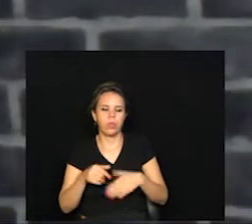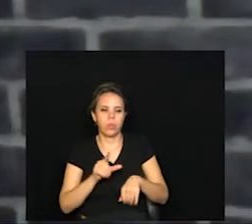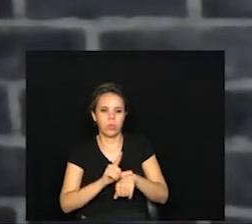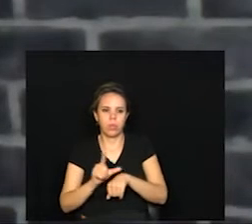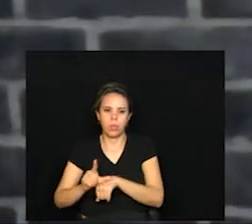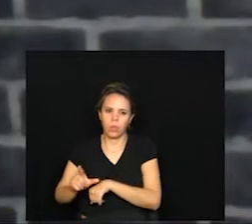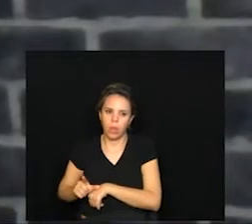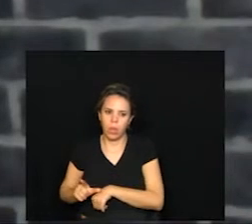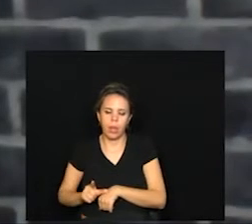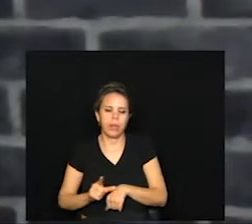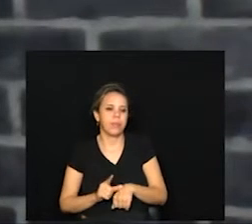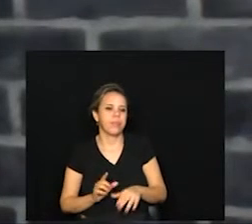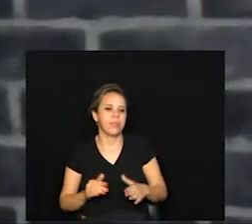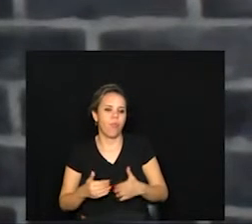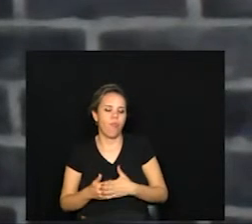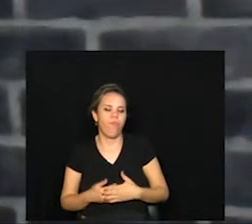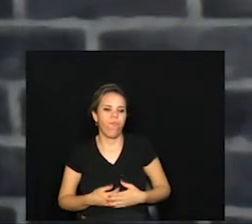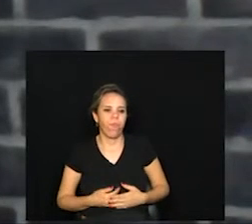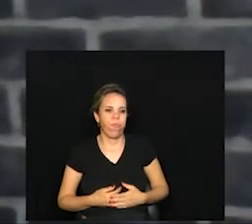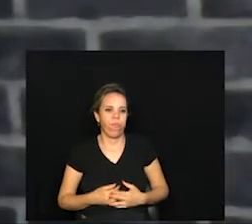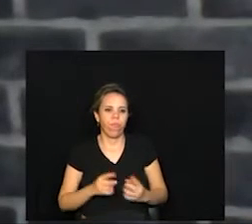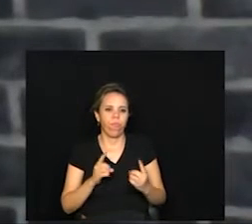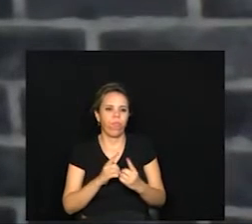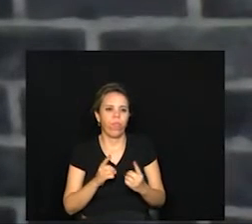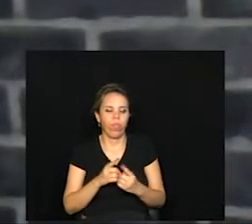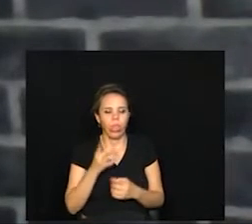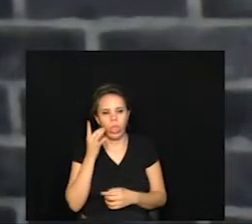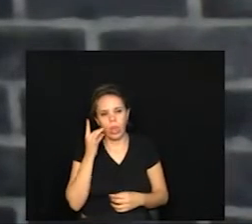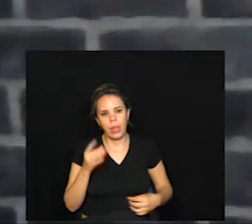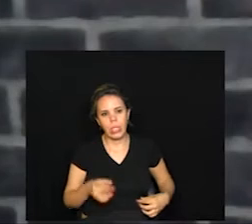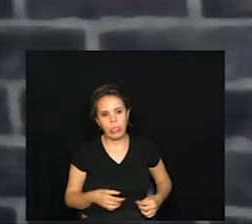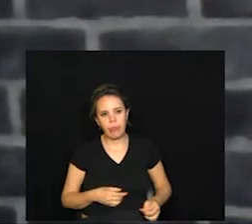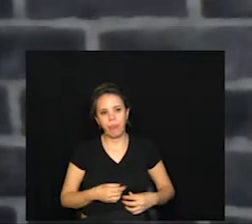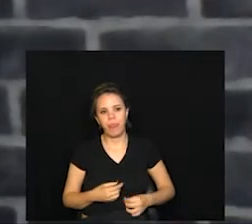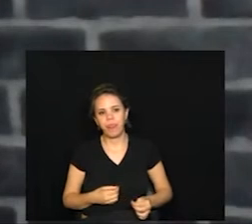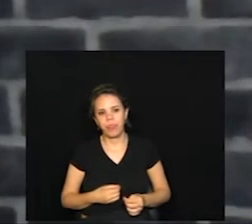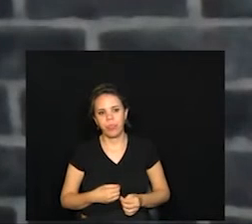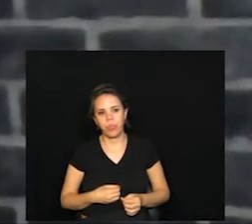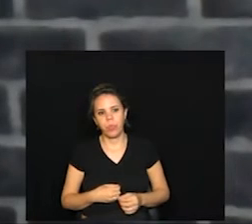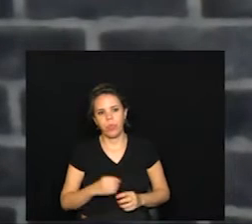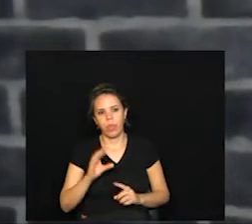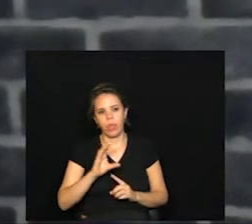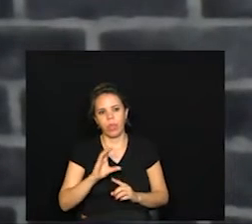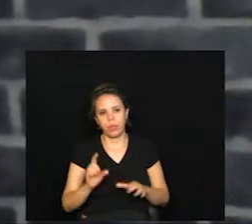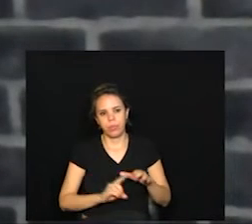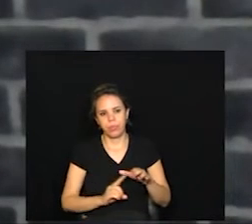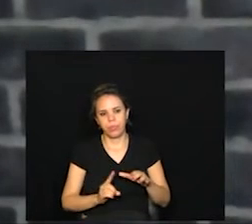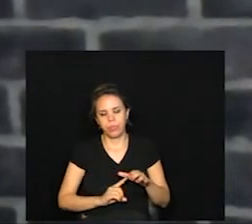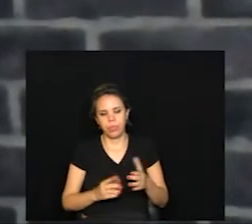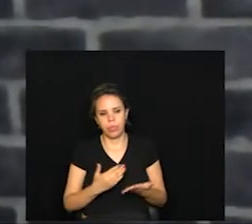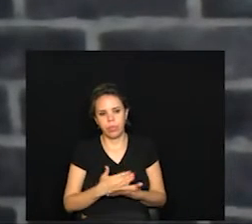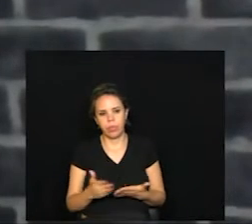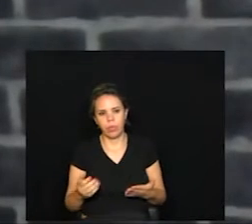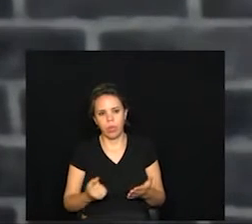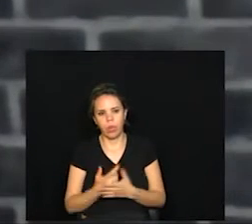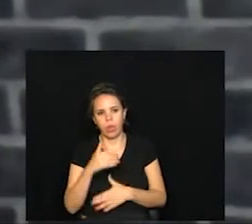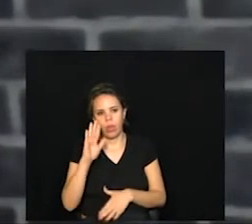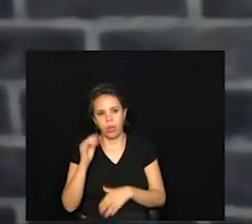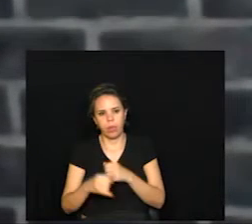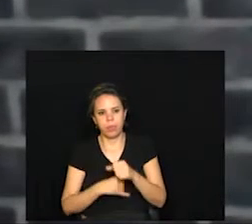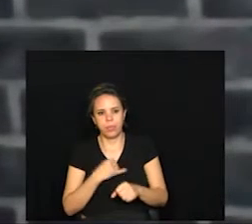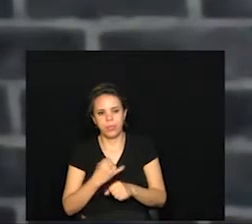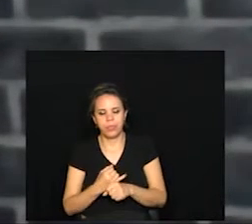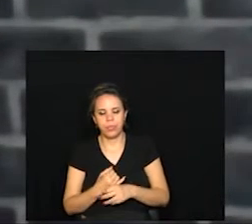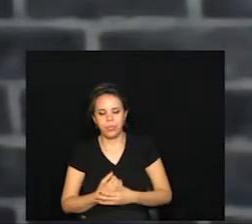comércio, né? Parte do comércio ficou fechado para atendimento presencial e os consumidores começaram a comprar mais pela